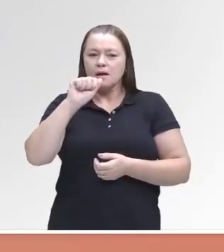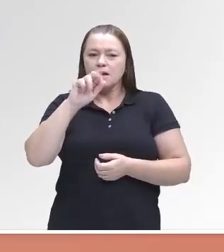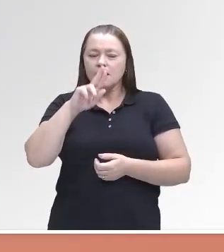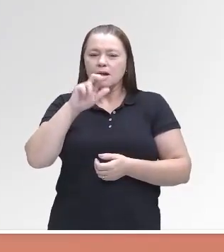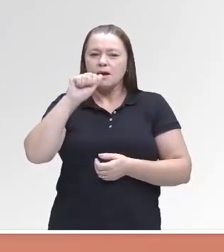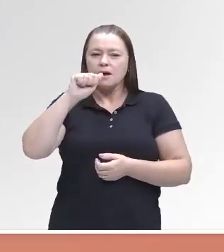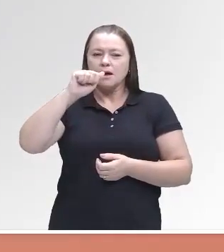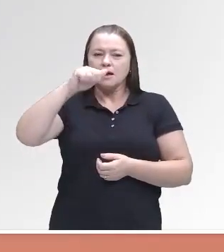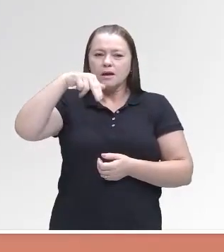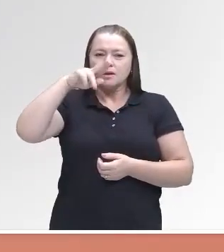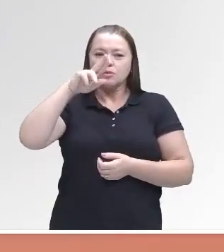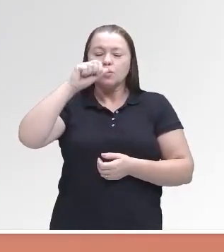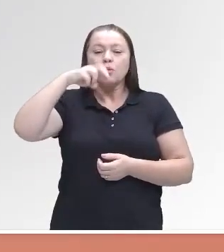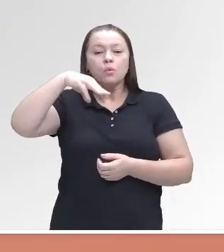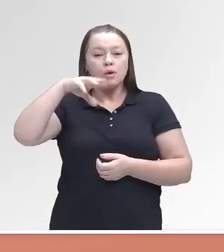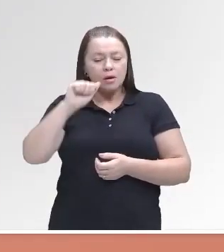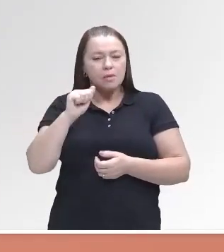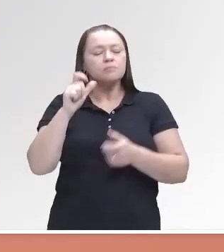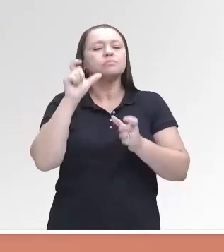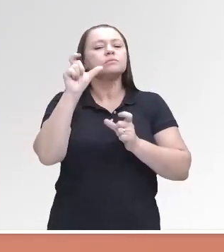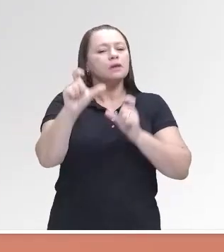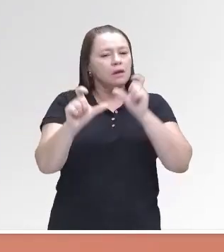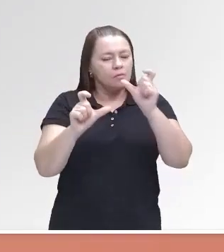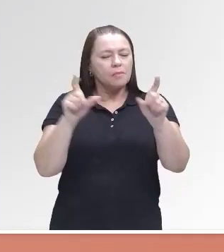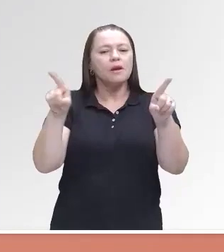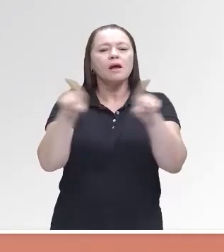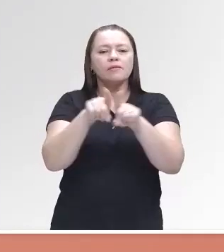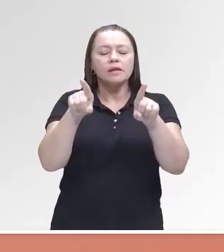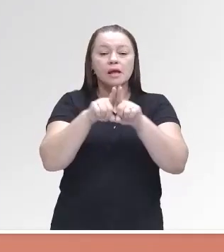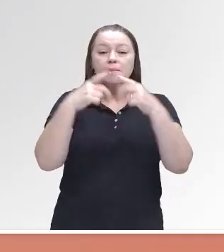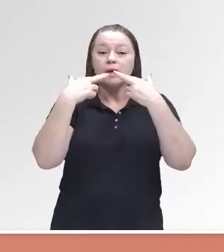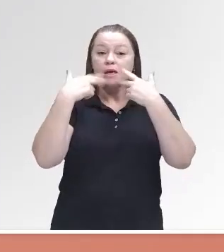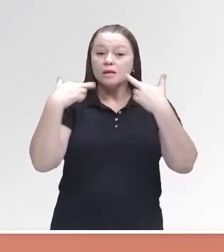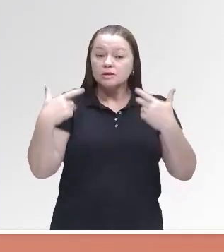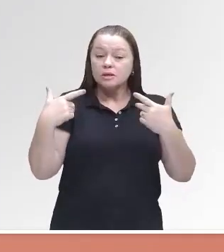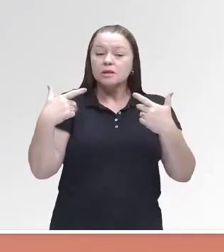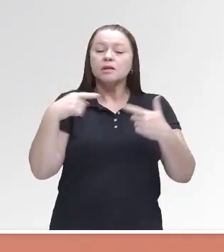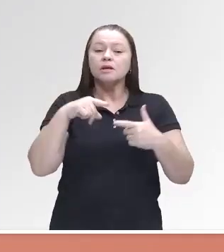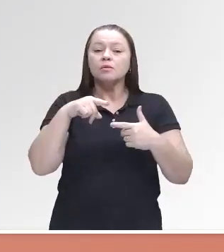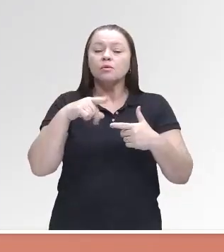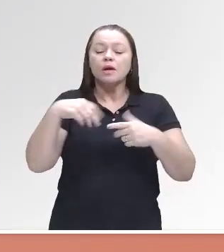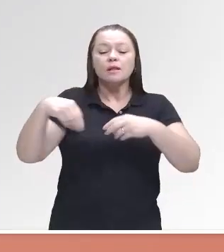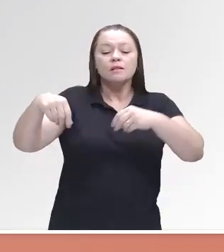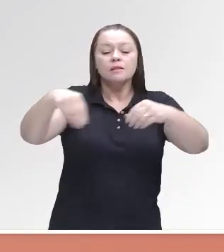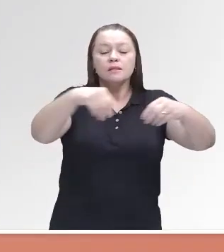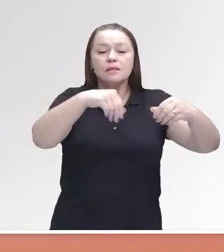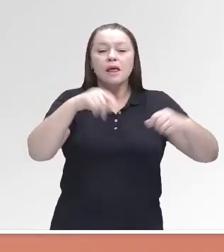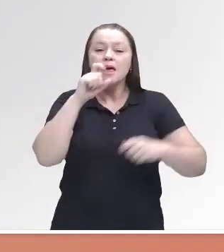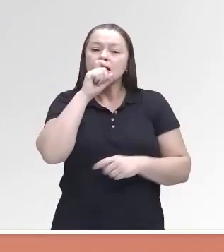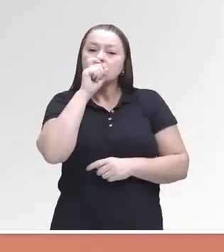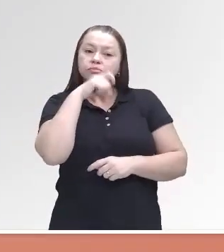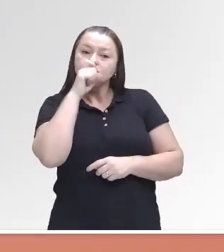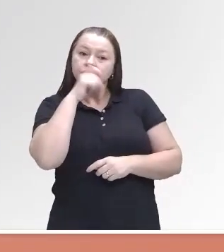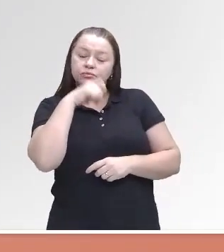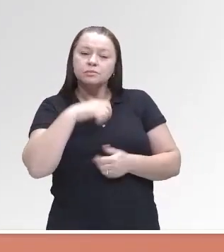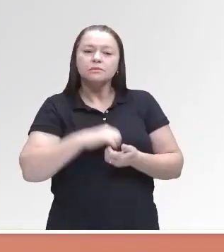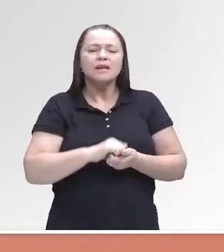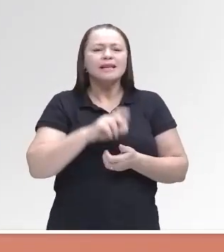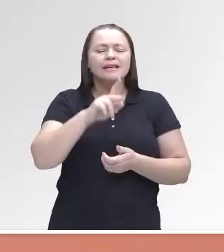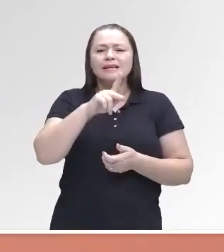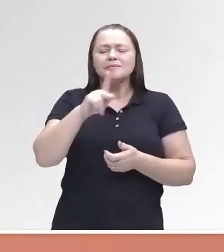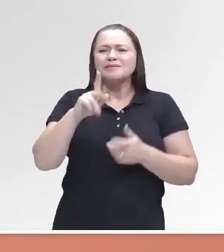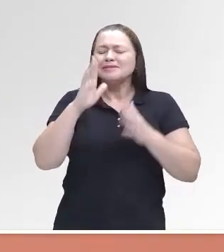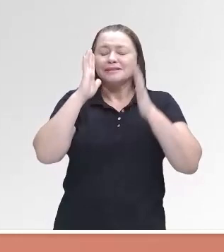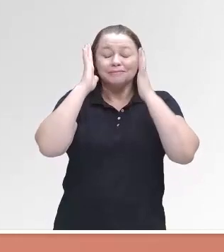também de língua tupi, que significa terra dos papagaios. Professora, eu não estou